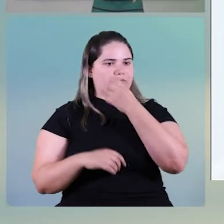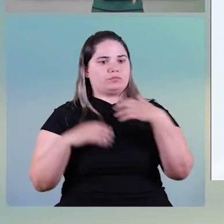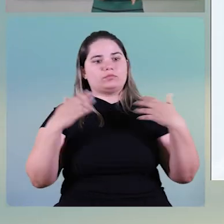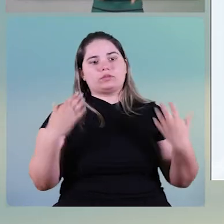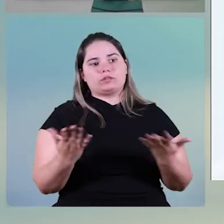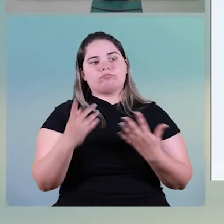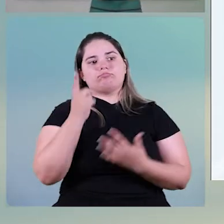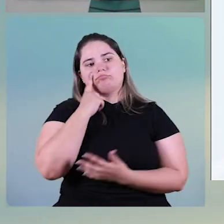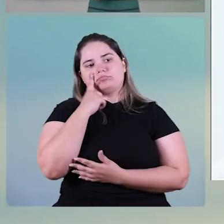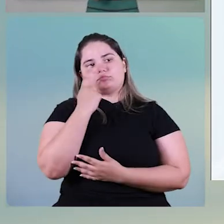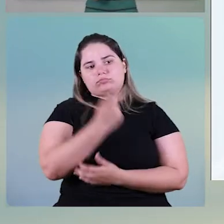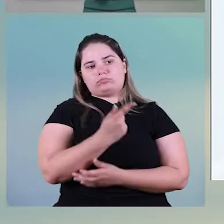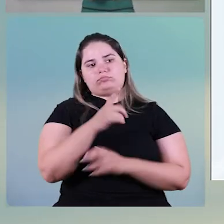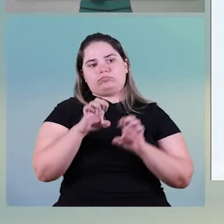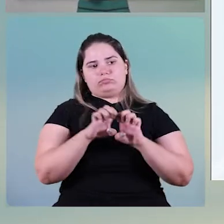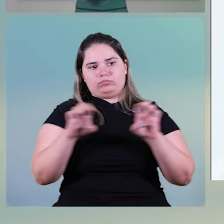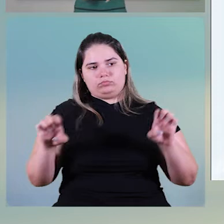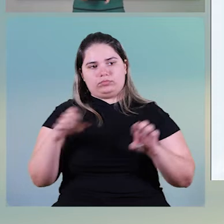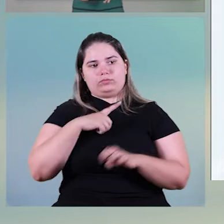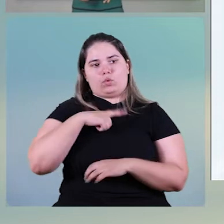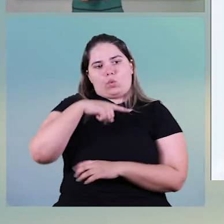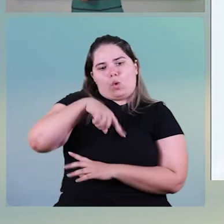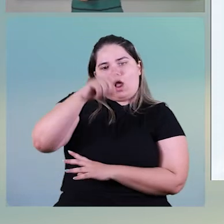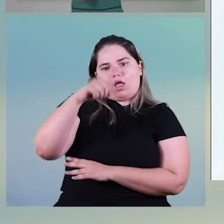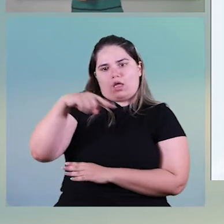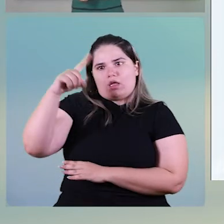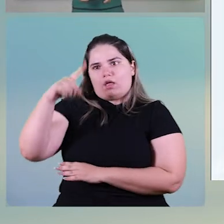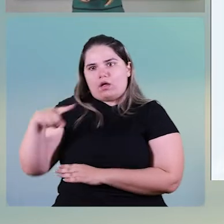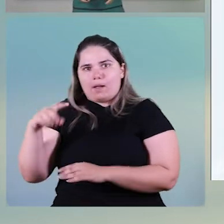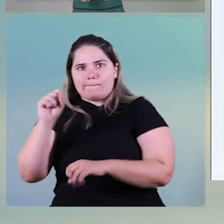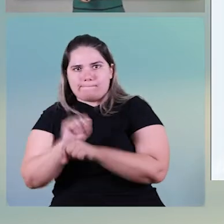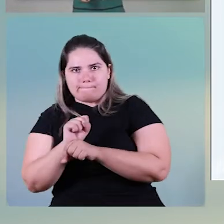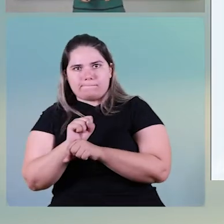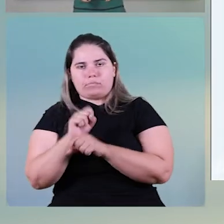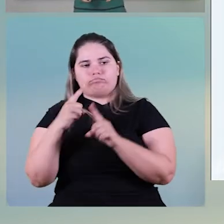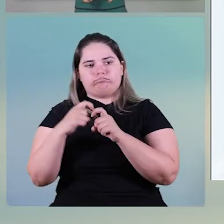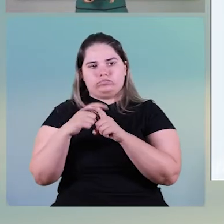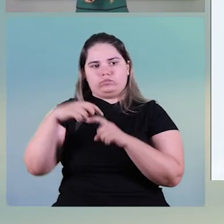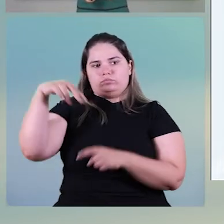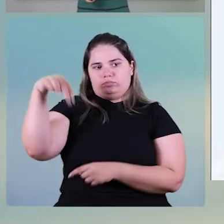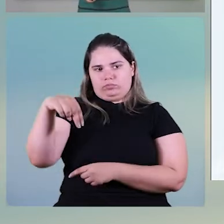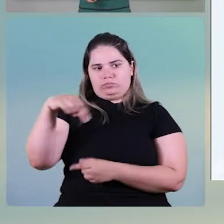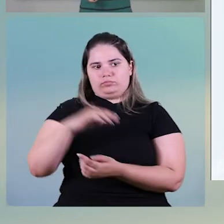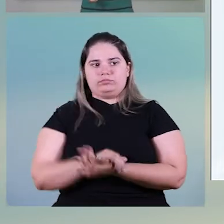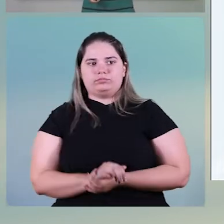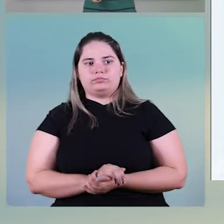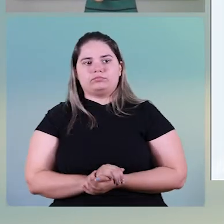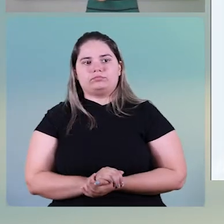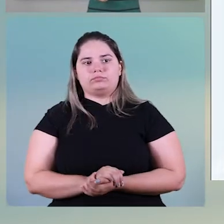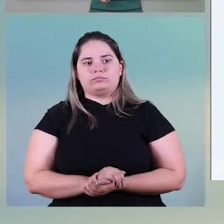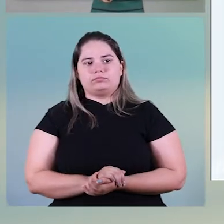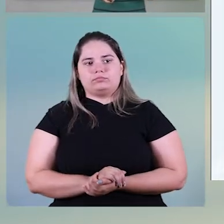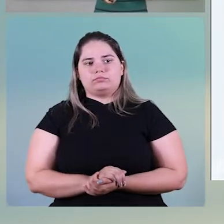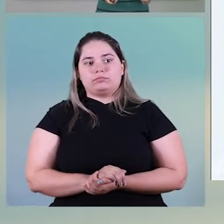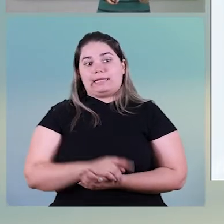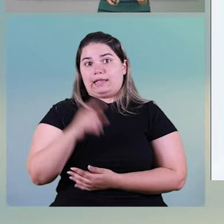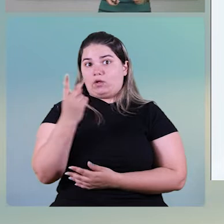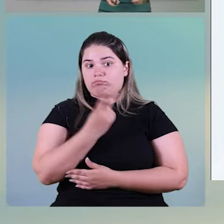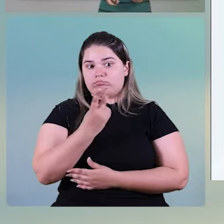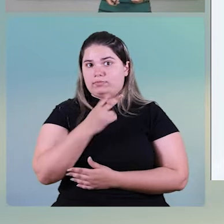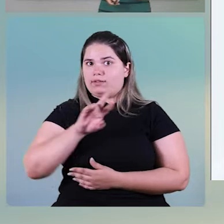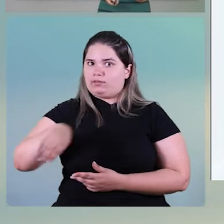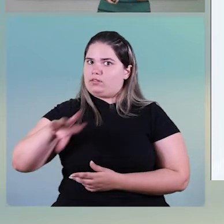vezes a normal, e a força de atrito estático cinético é o coeficiente de atrito cinético vezes a normal. E essas duas equações não são